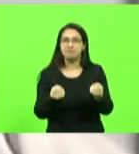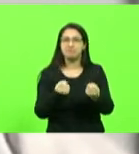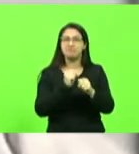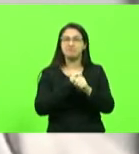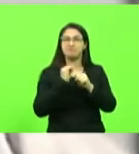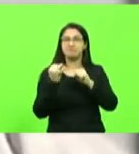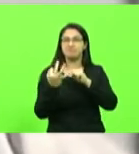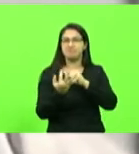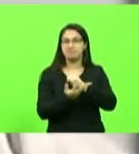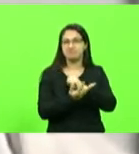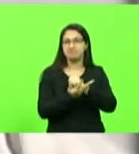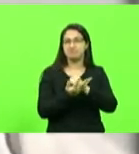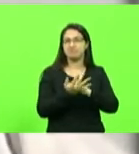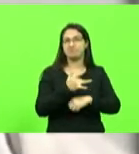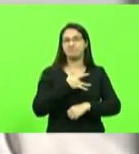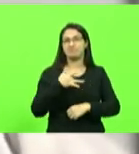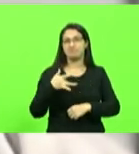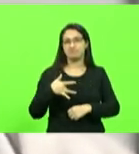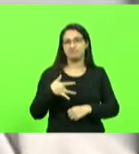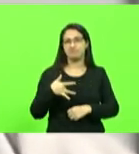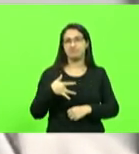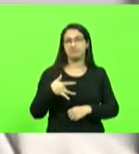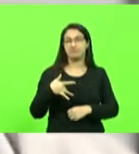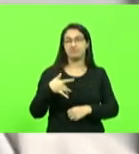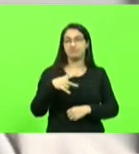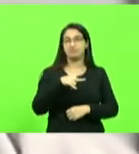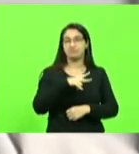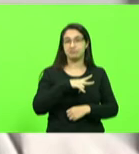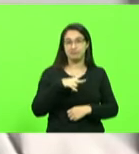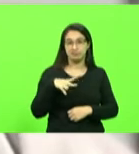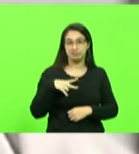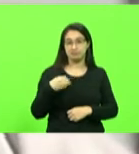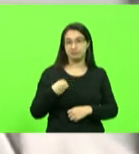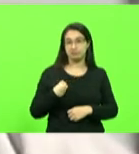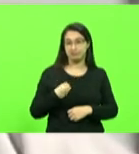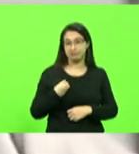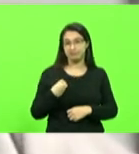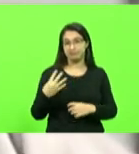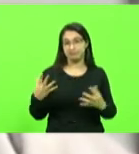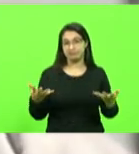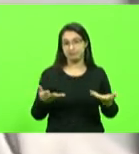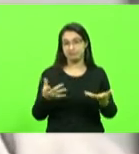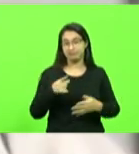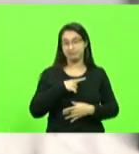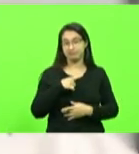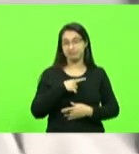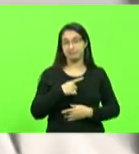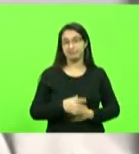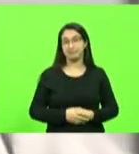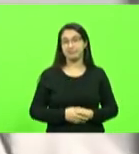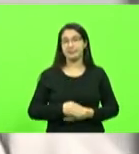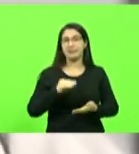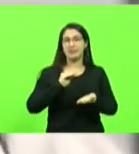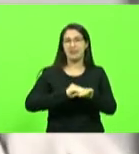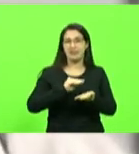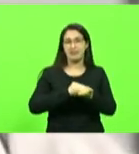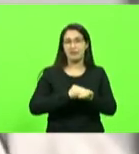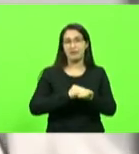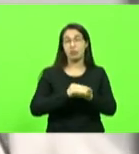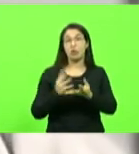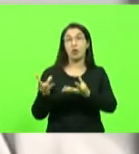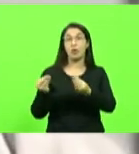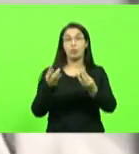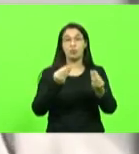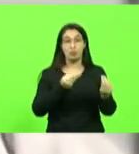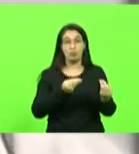emergência de saúde pública que nós vivemos. A ausência, né, gritante de ações mais efetivas,